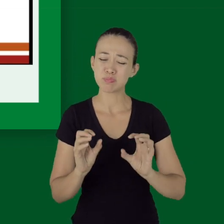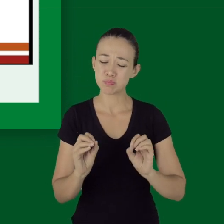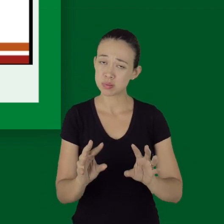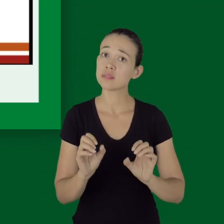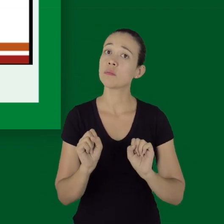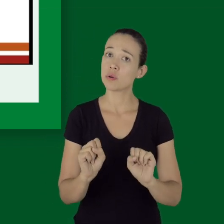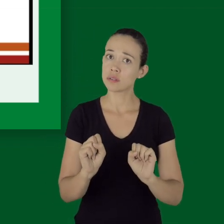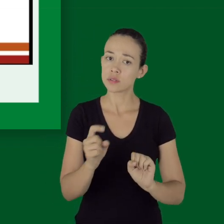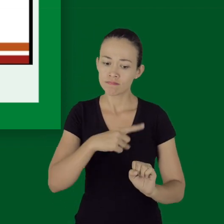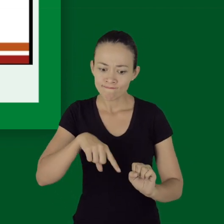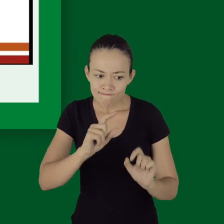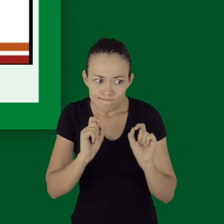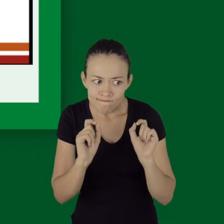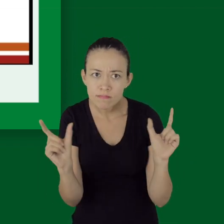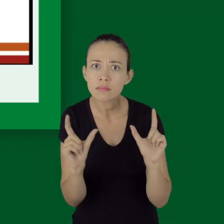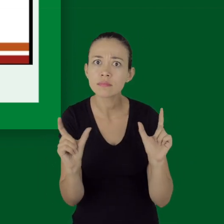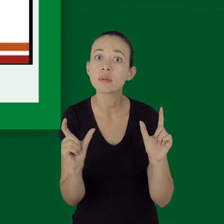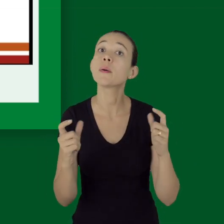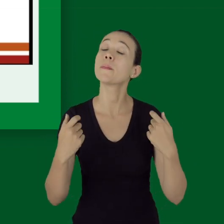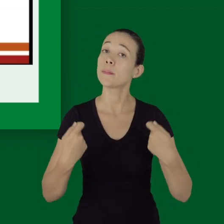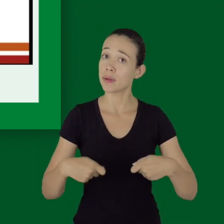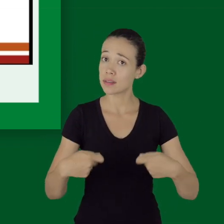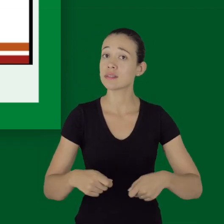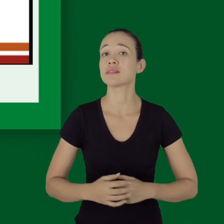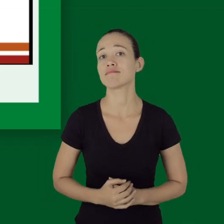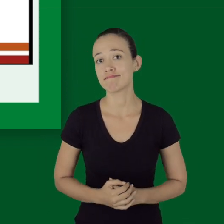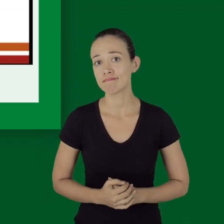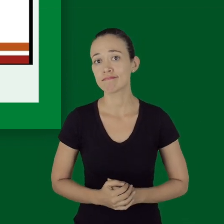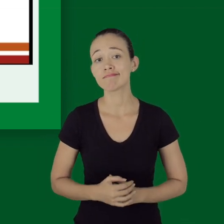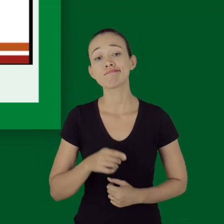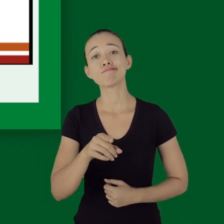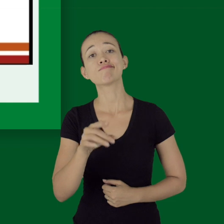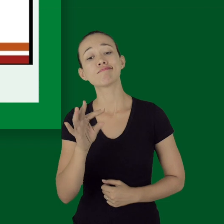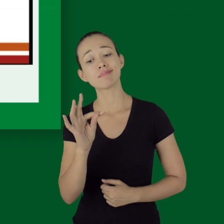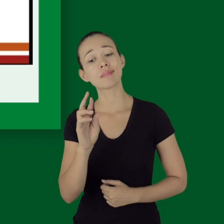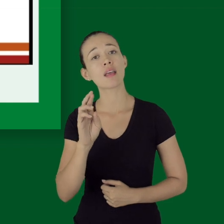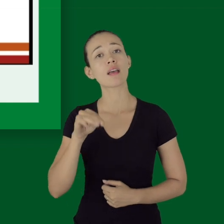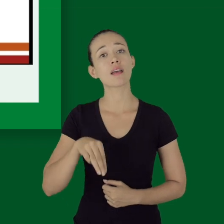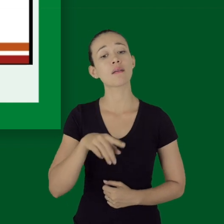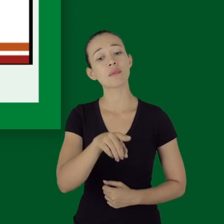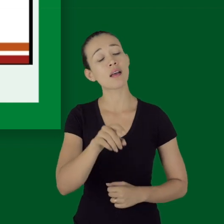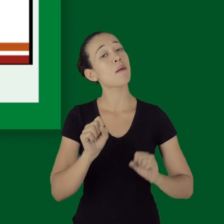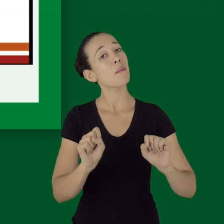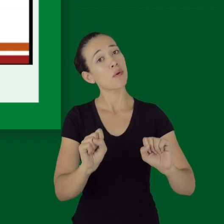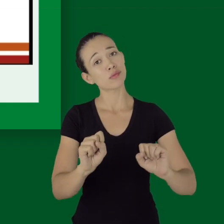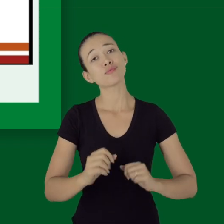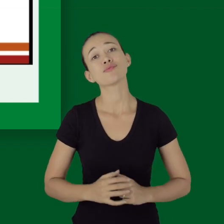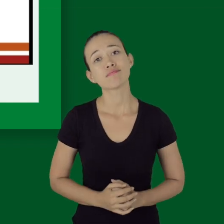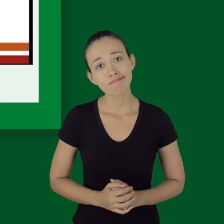for. Então, isso precisa chamar a atenção. São indícios de lesão medular, são